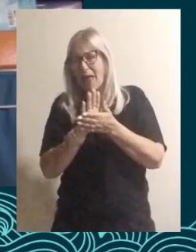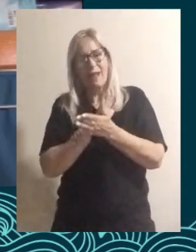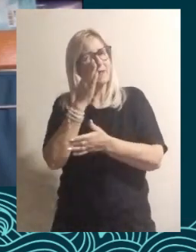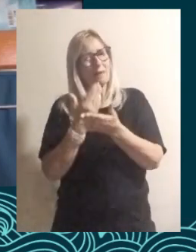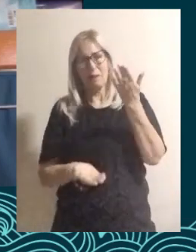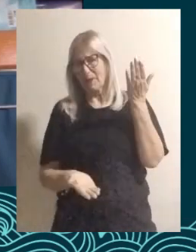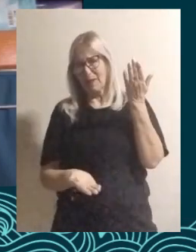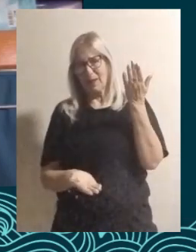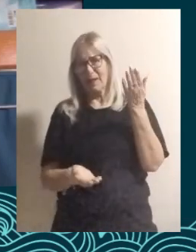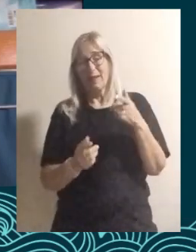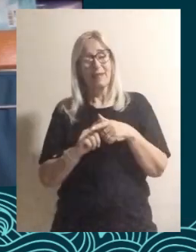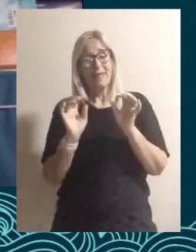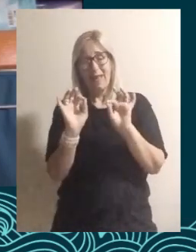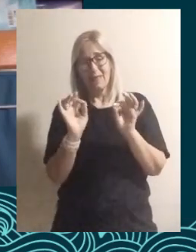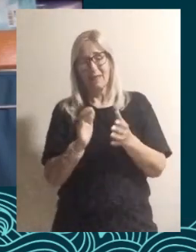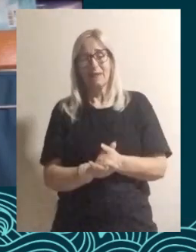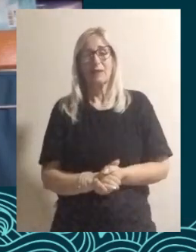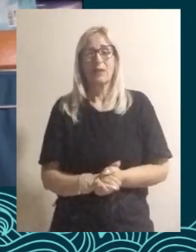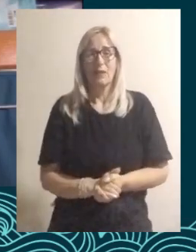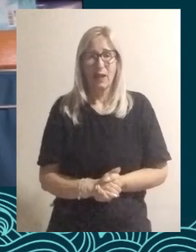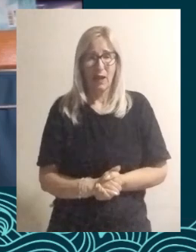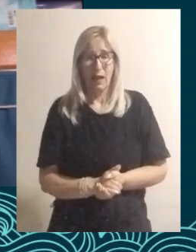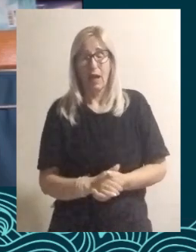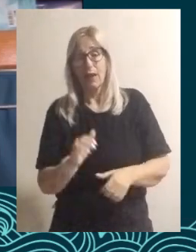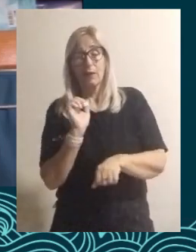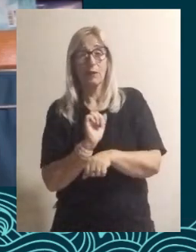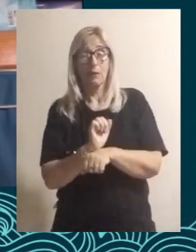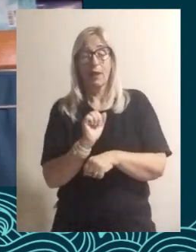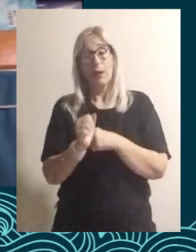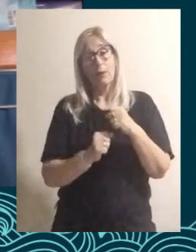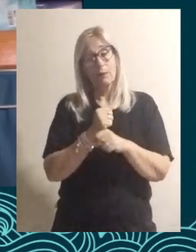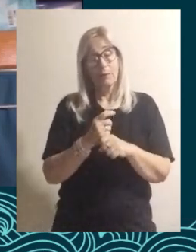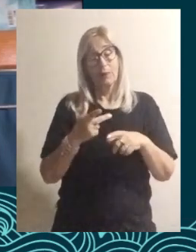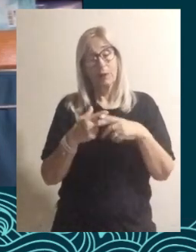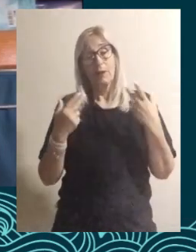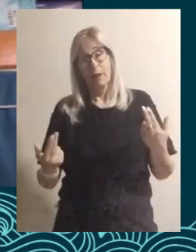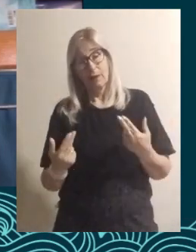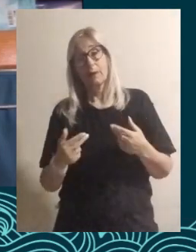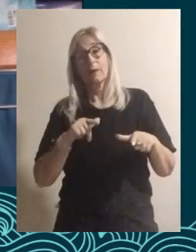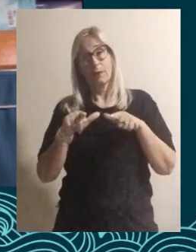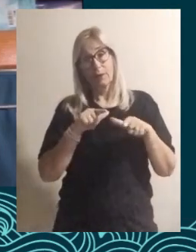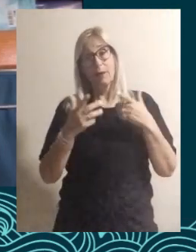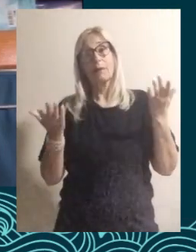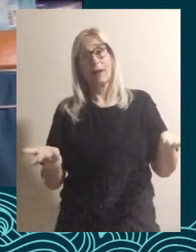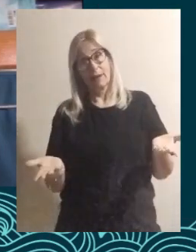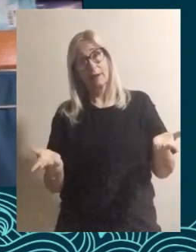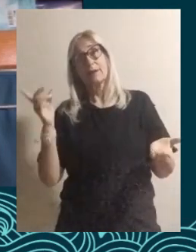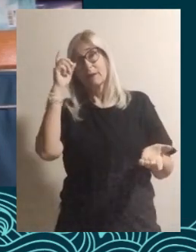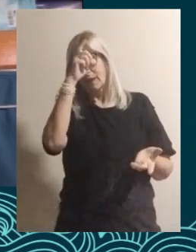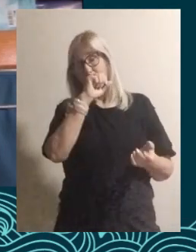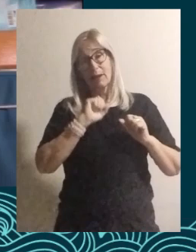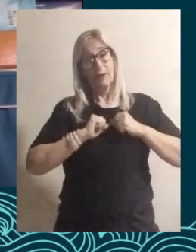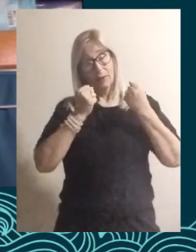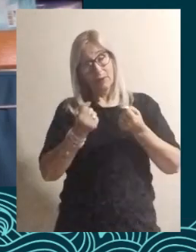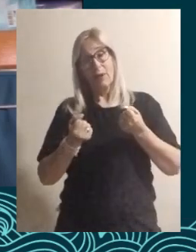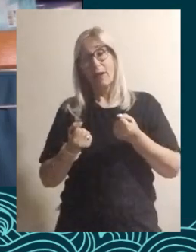perder para tentar ir atrás desses sonhos. Porque se eu esperar alguns anos, aí, talvez eu tenha um